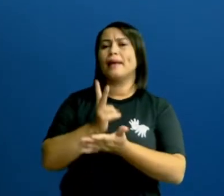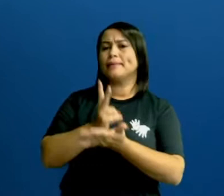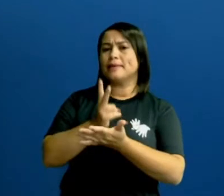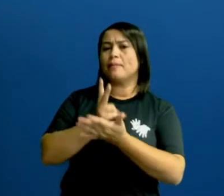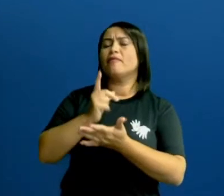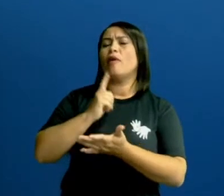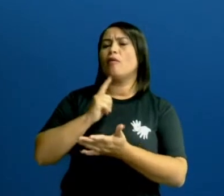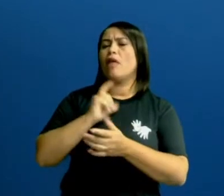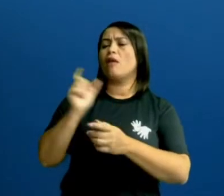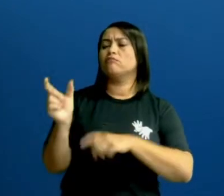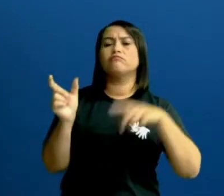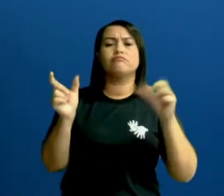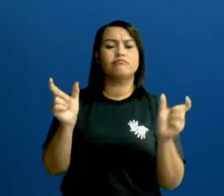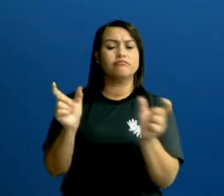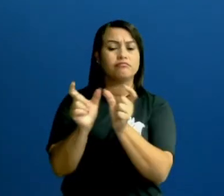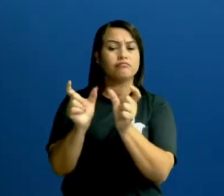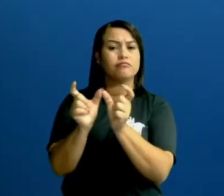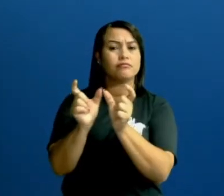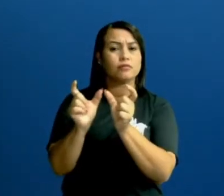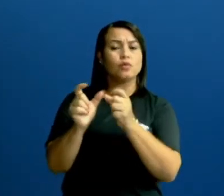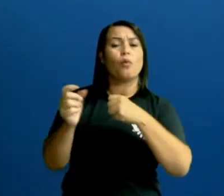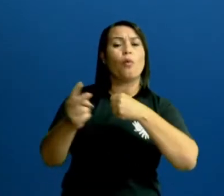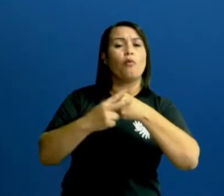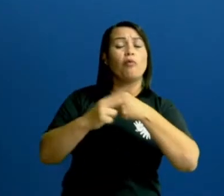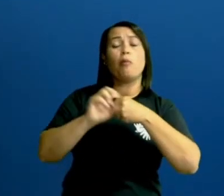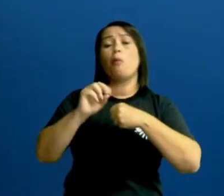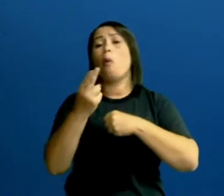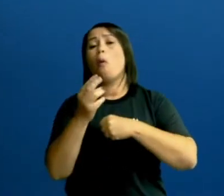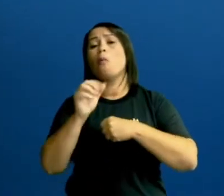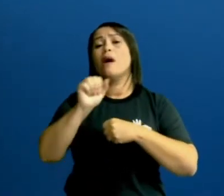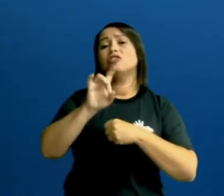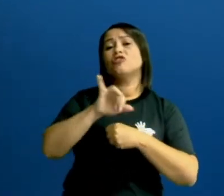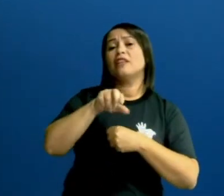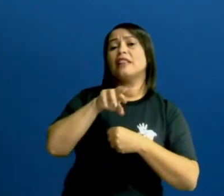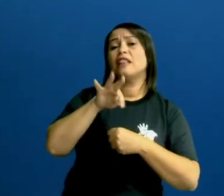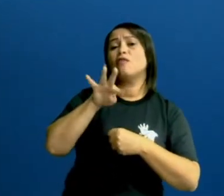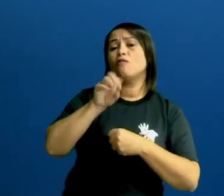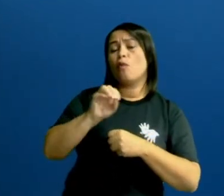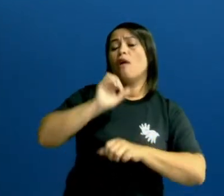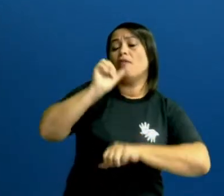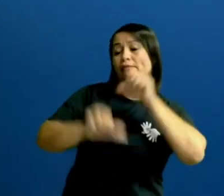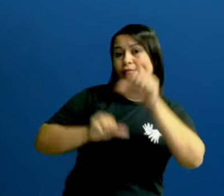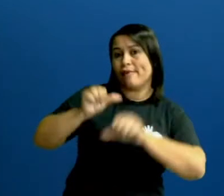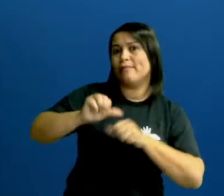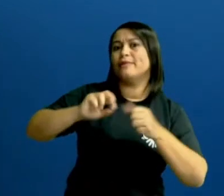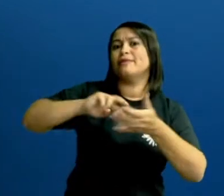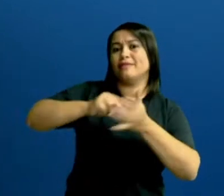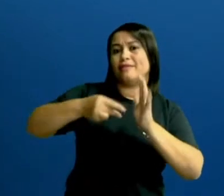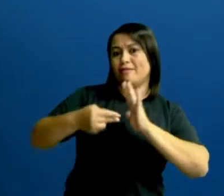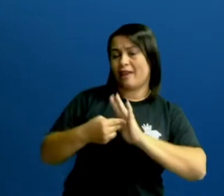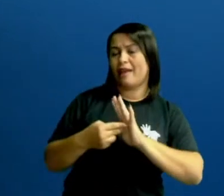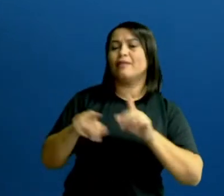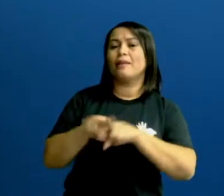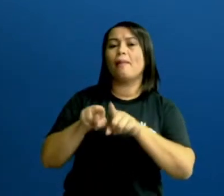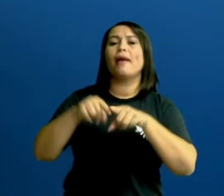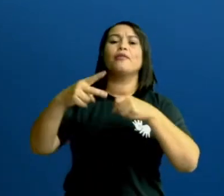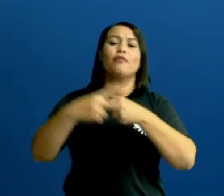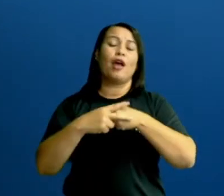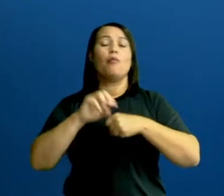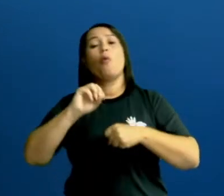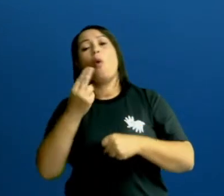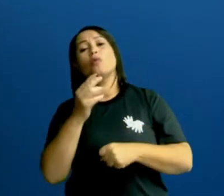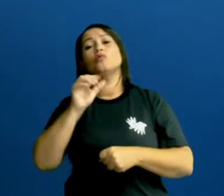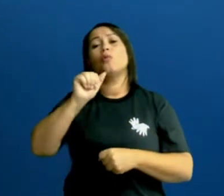seja, próximos ao verbo ou próximos a um adjetivo e vão modificar o sentido do verbo ou o sentido do